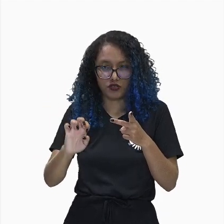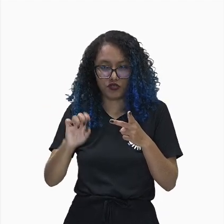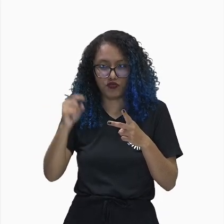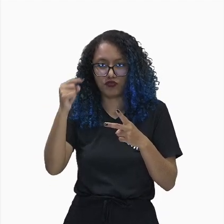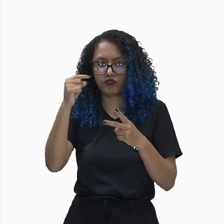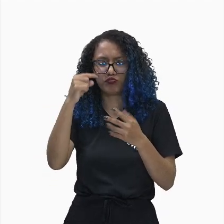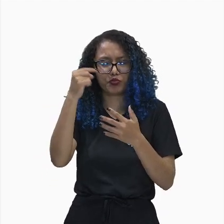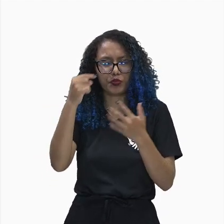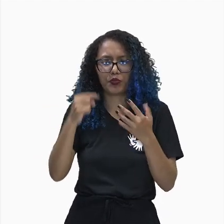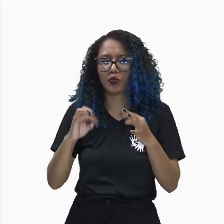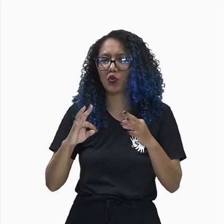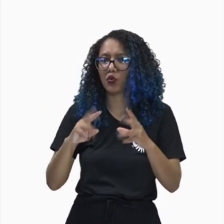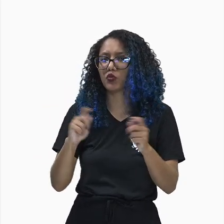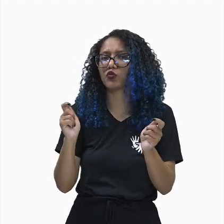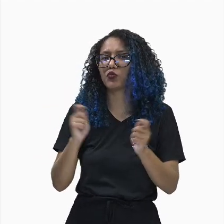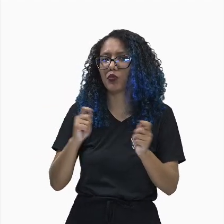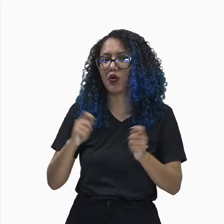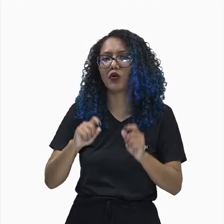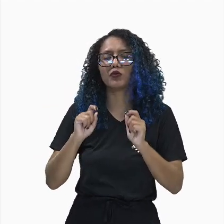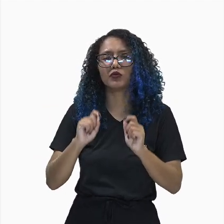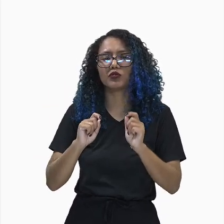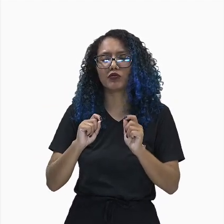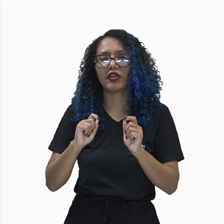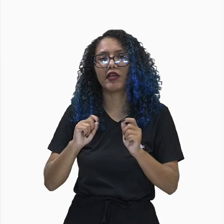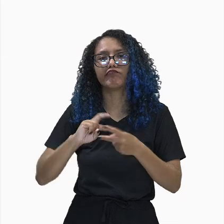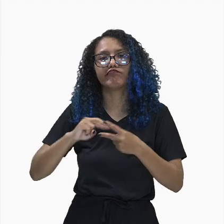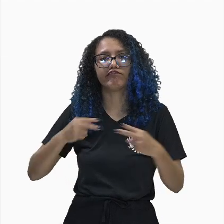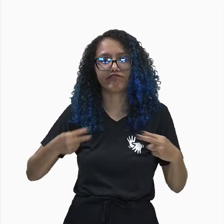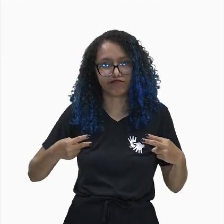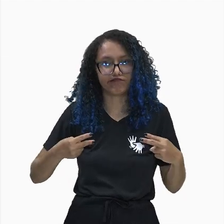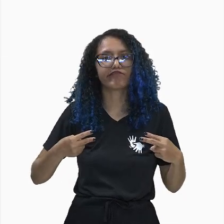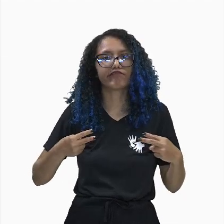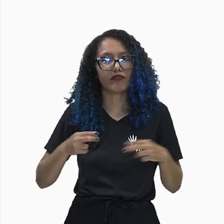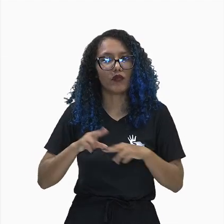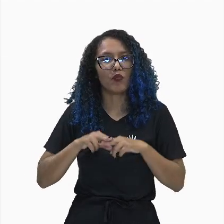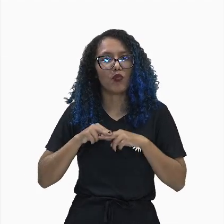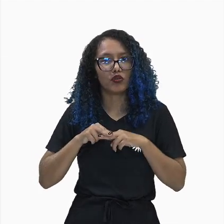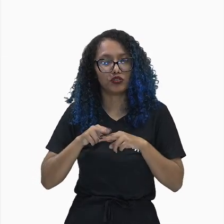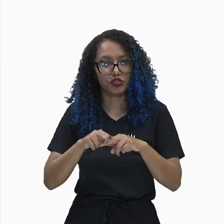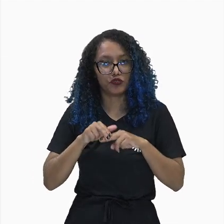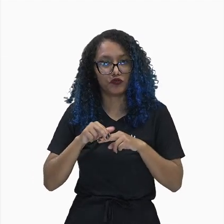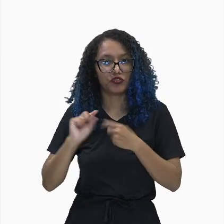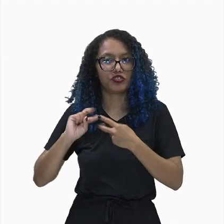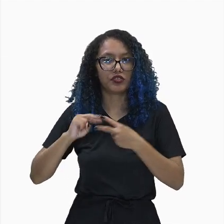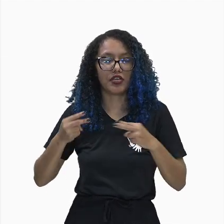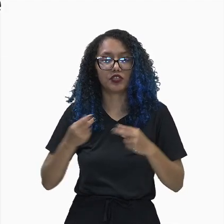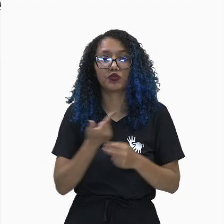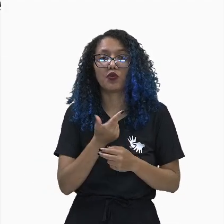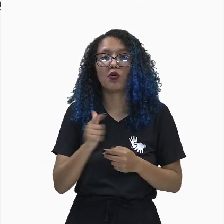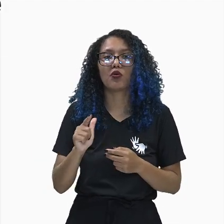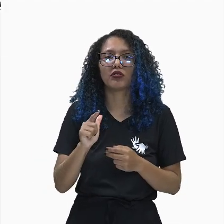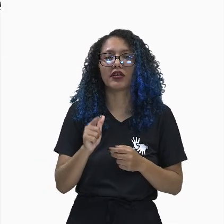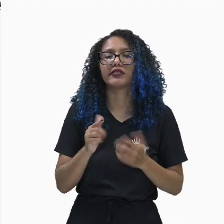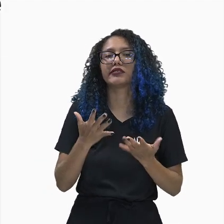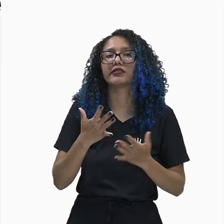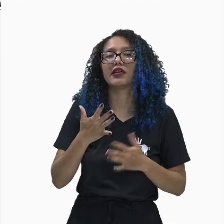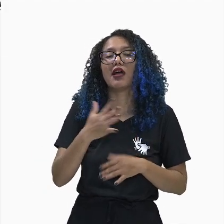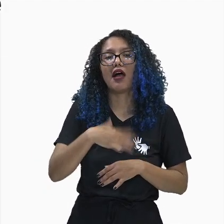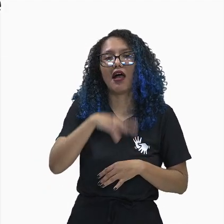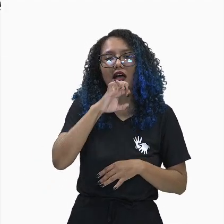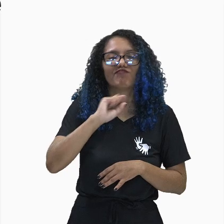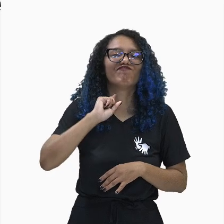fatores desencadeados por questões genéticas. Outras são por poluição do